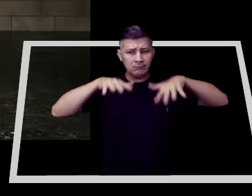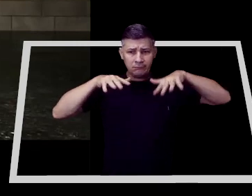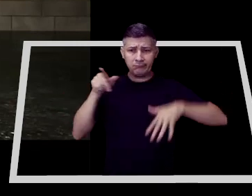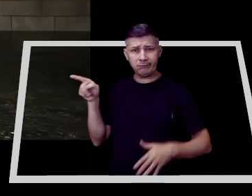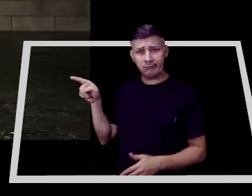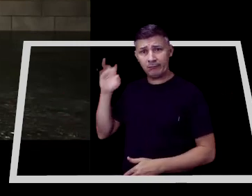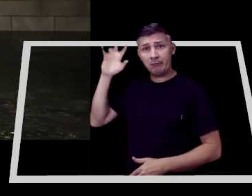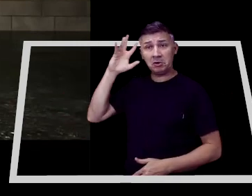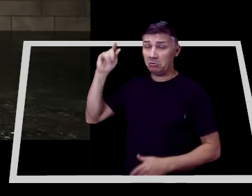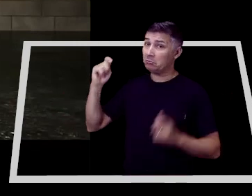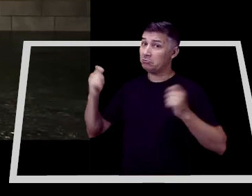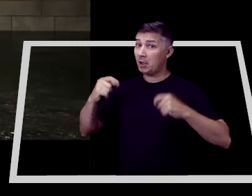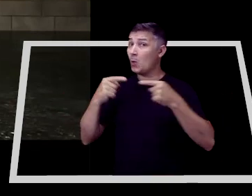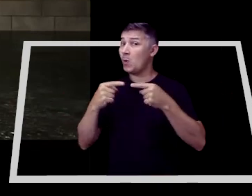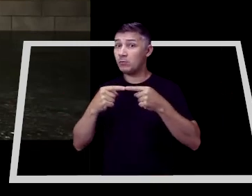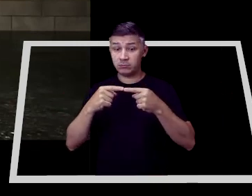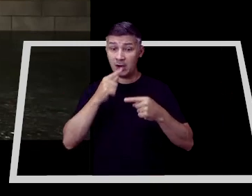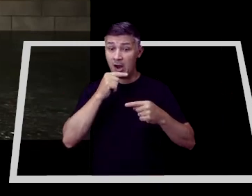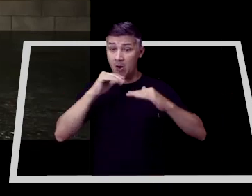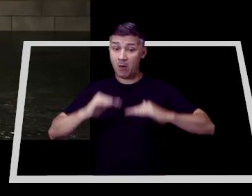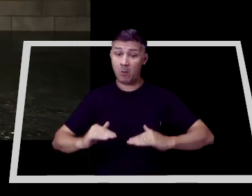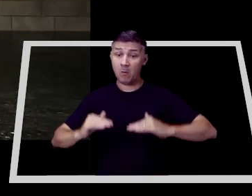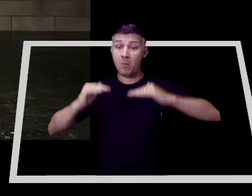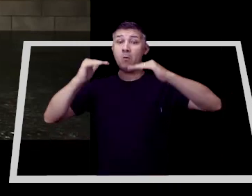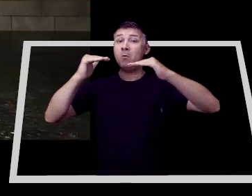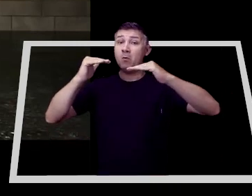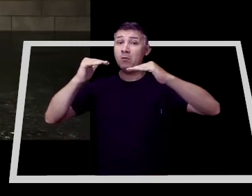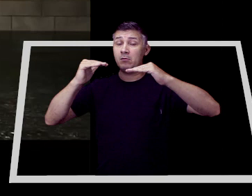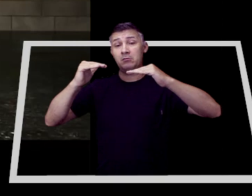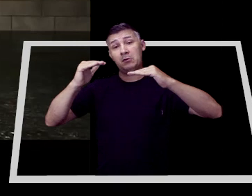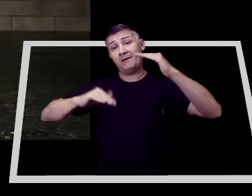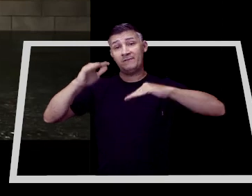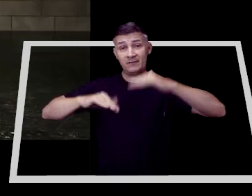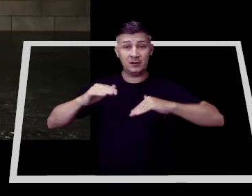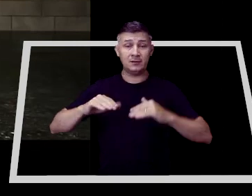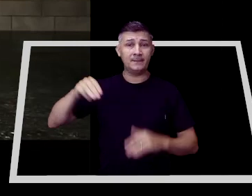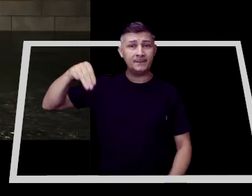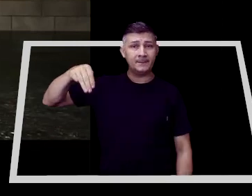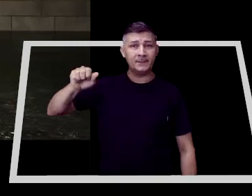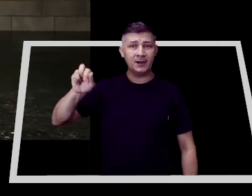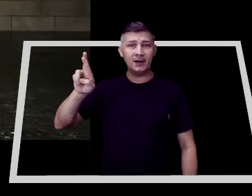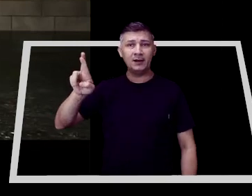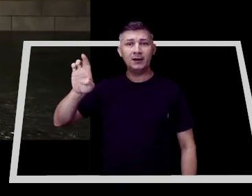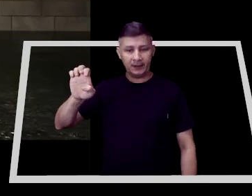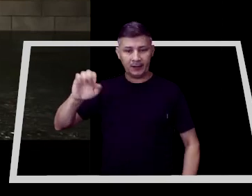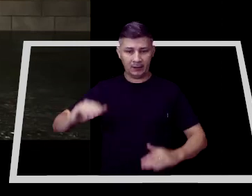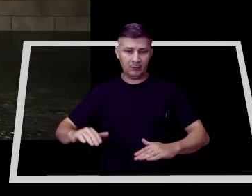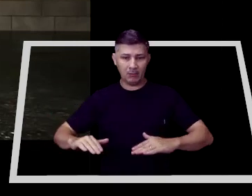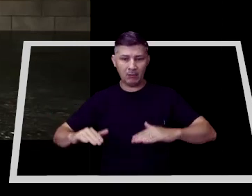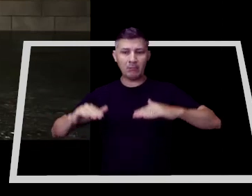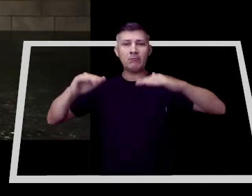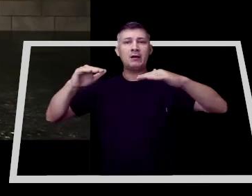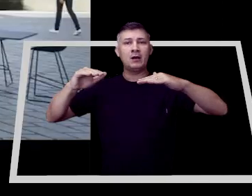auditório também, que a gente imaginava que ele seria inundado de acordo com o ritmo das marés.